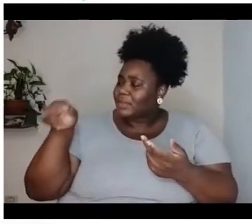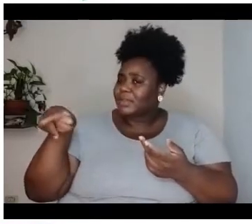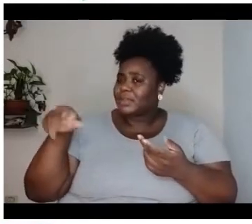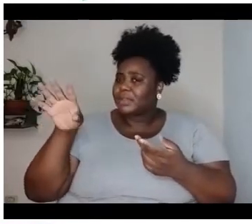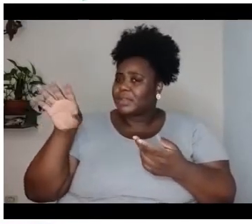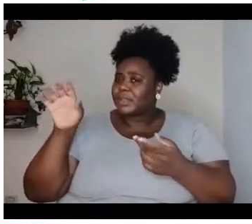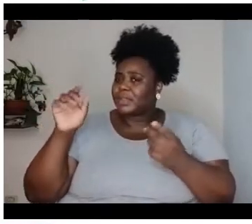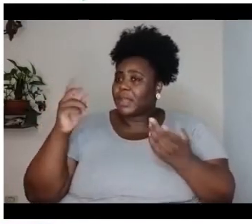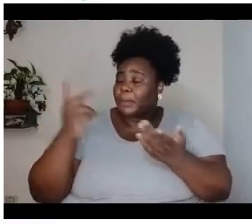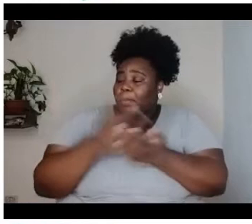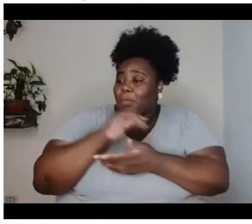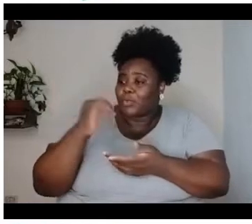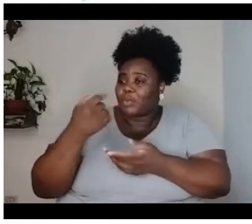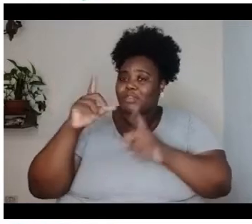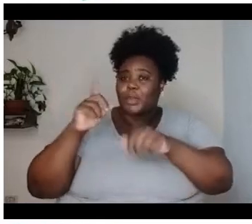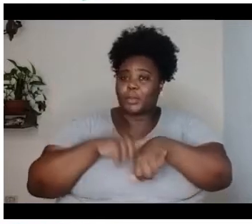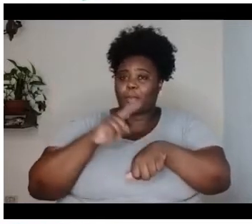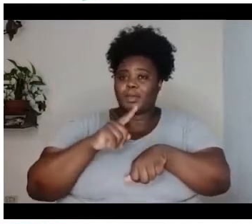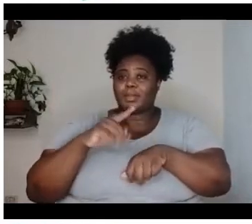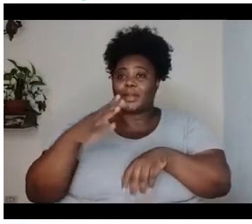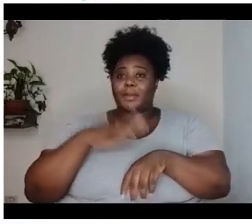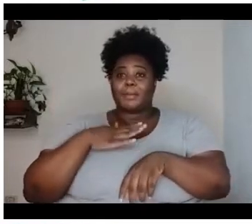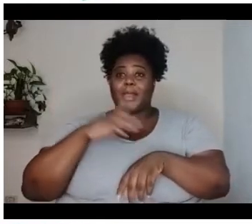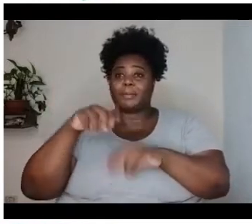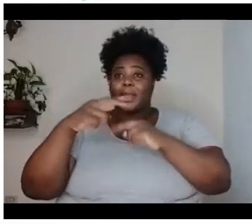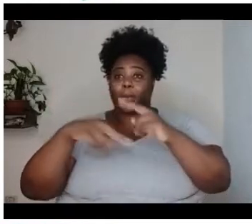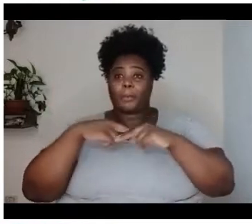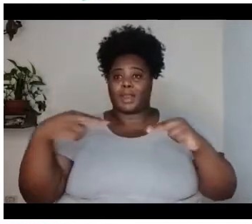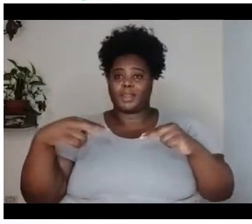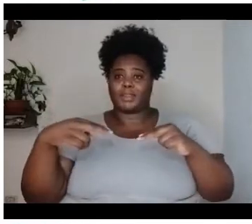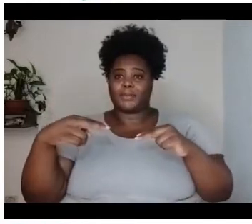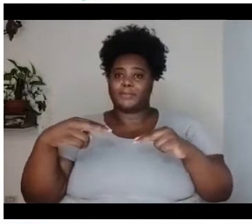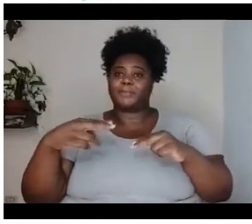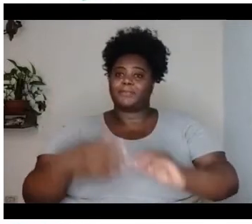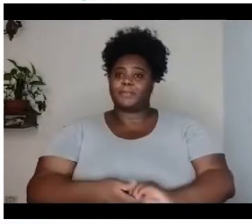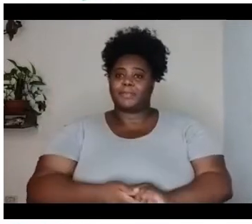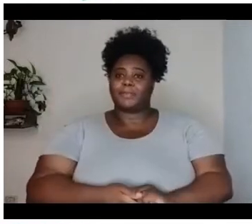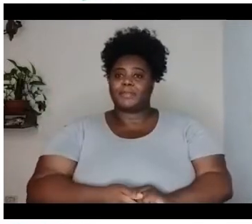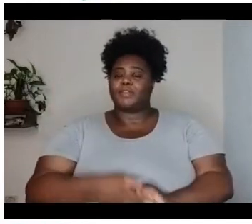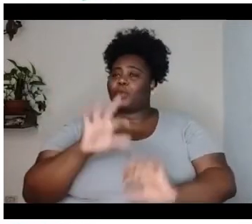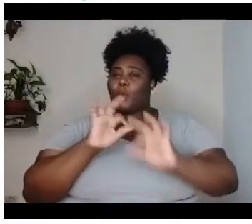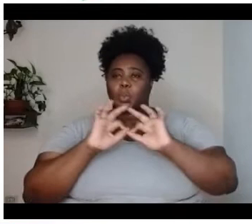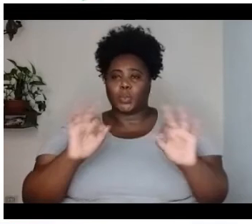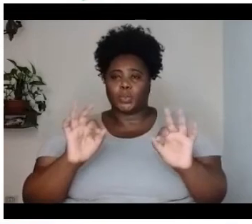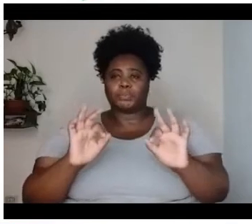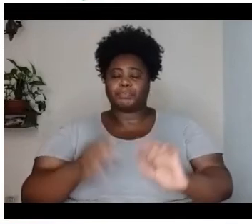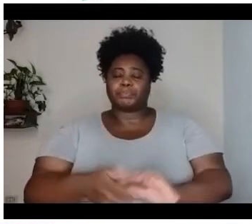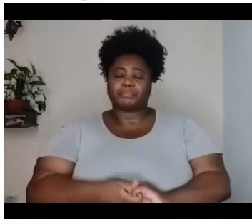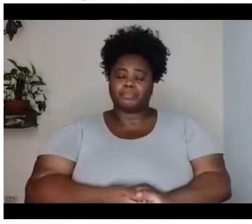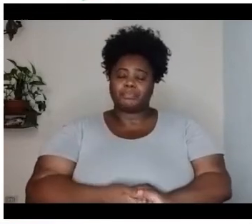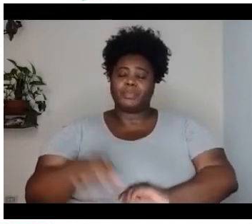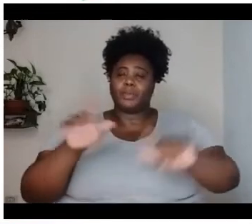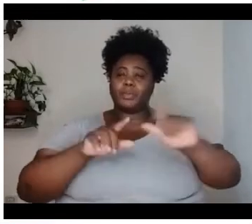naquele instante. Então, para mim, foi um grande presente, né? Assim, valeu. O trabalho ali